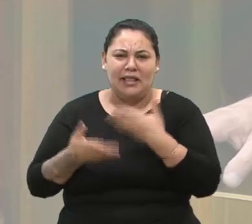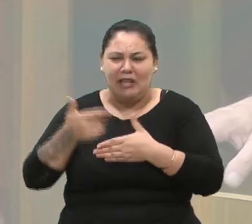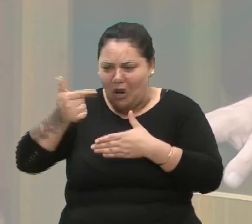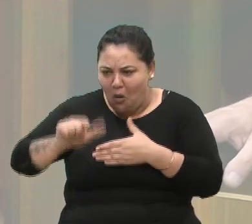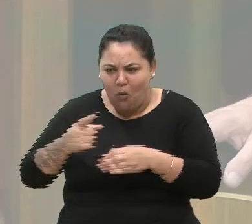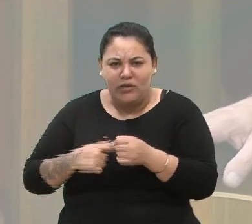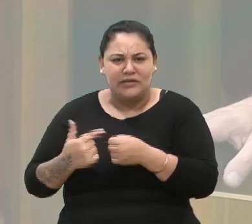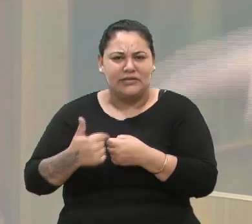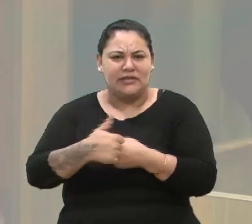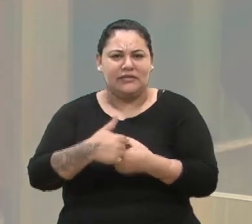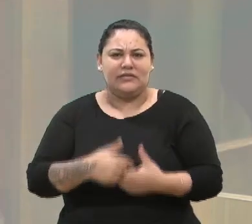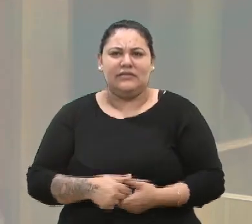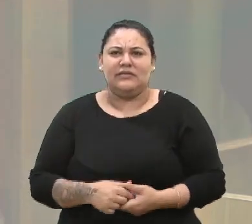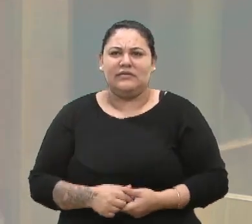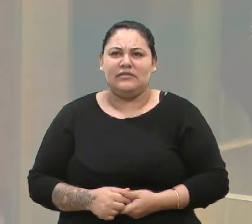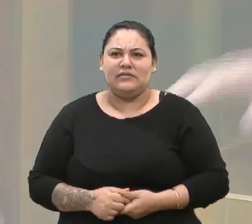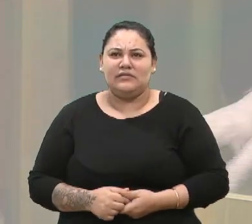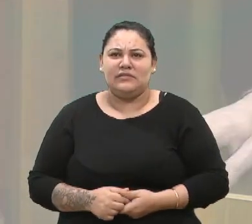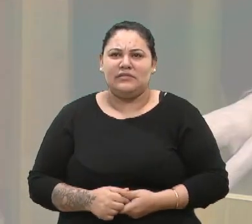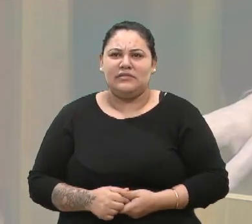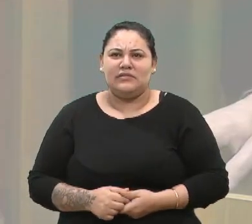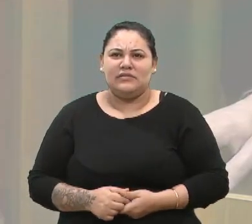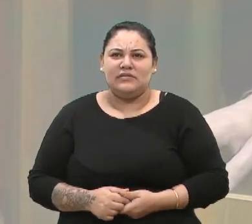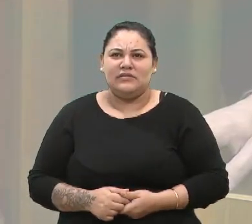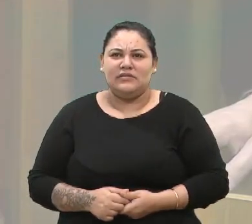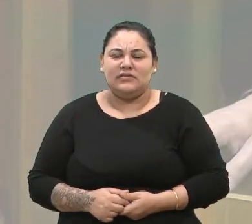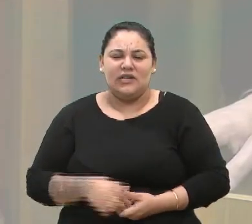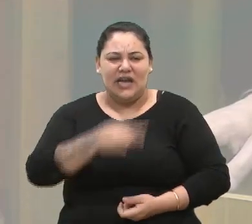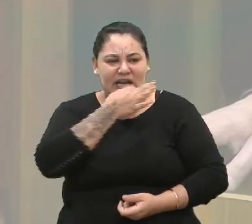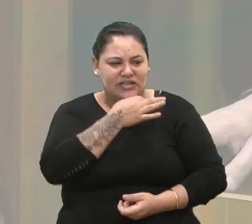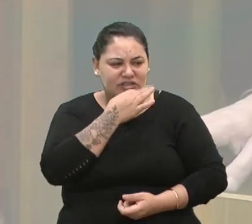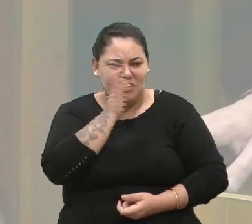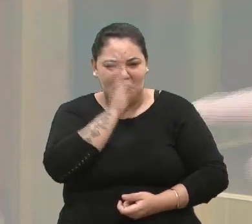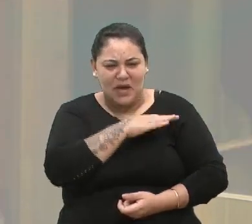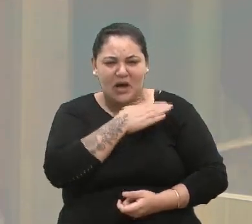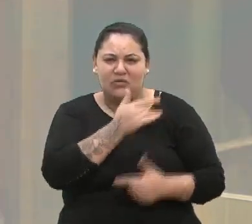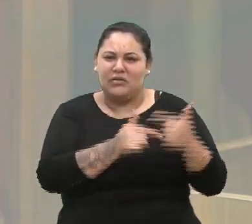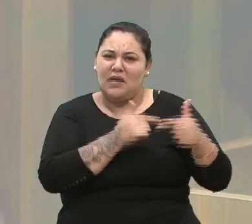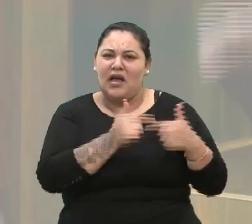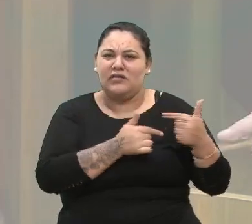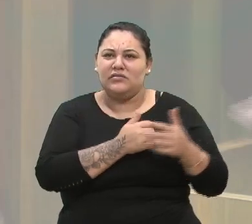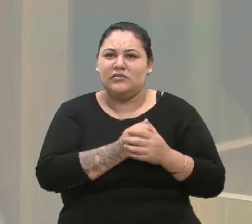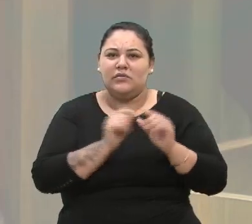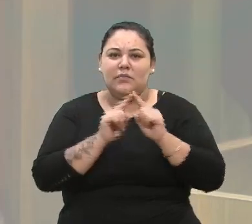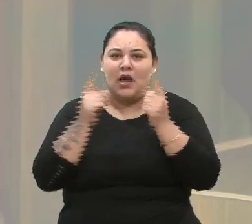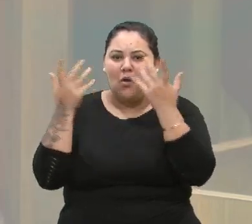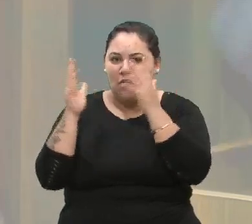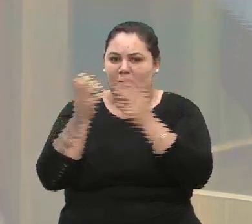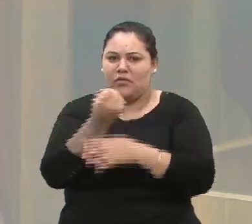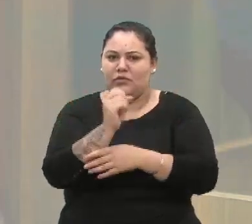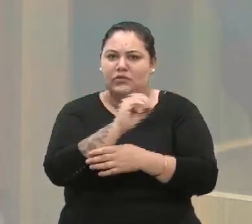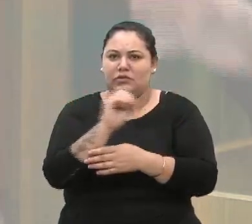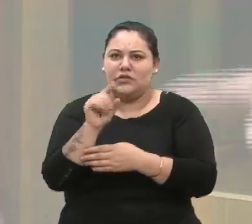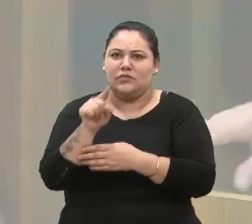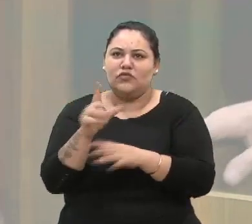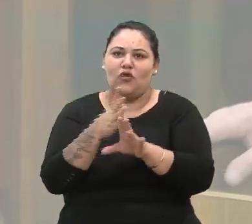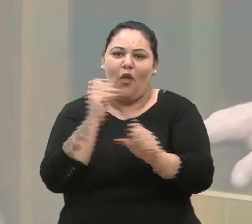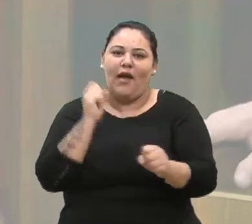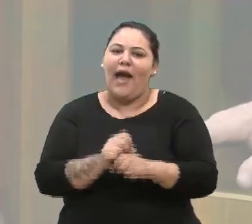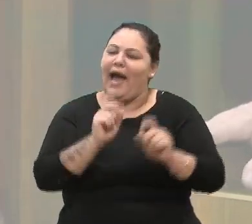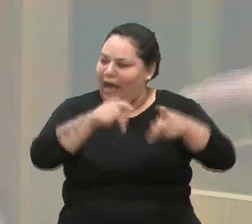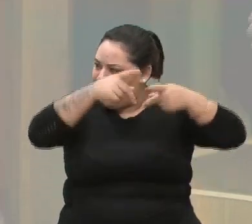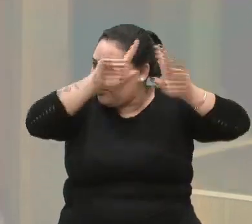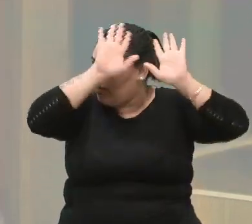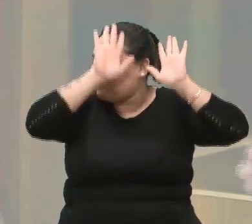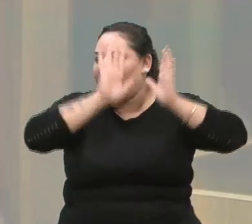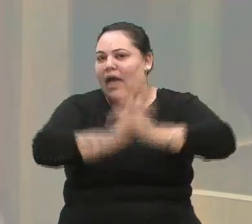Marcos. Serviço em Caxias deixando a desejar. Mas estamos comemorando 800 mil de lucro. Tá bom, 800 mil de